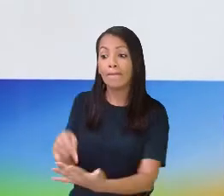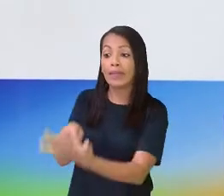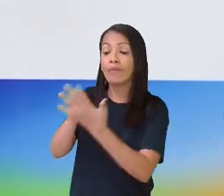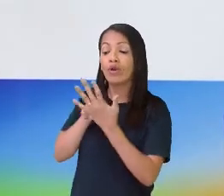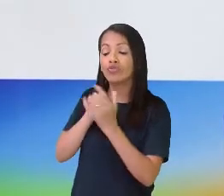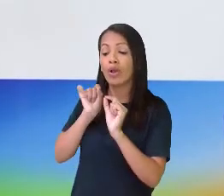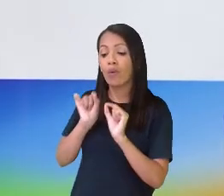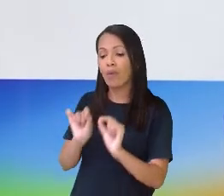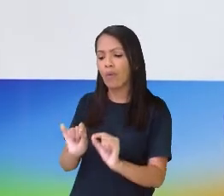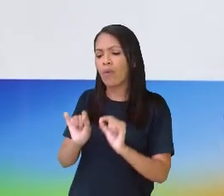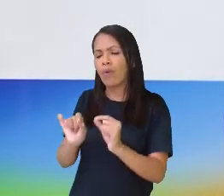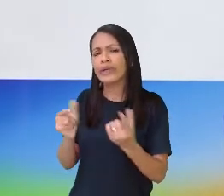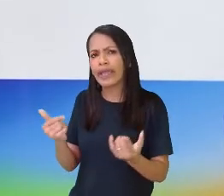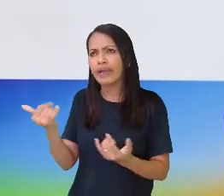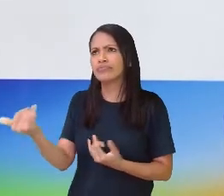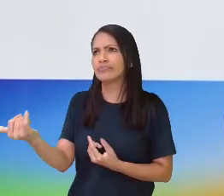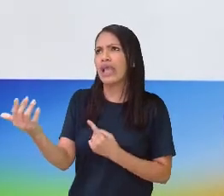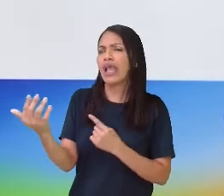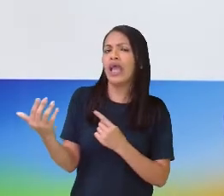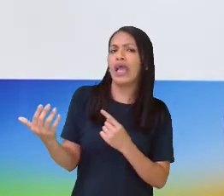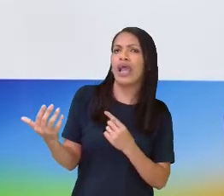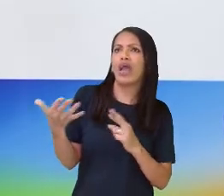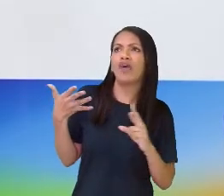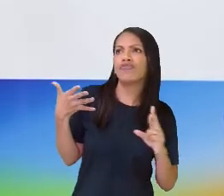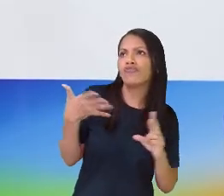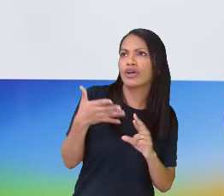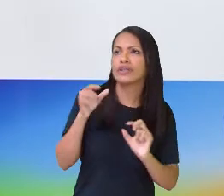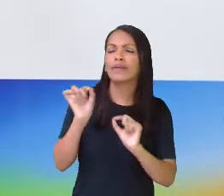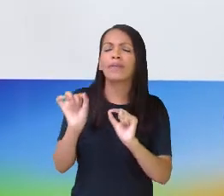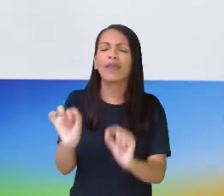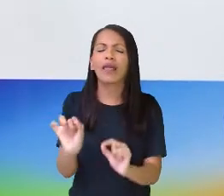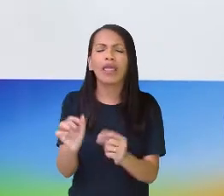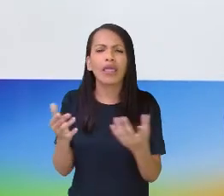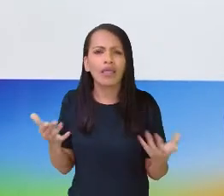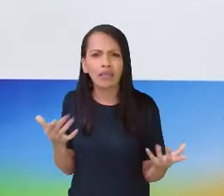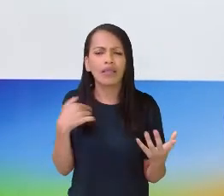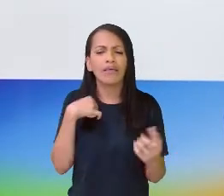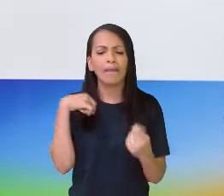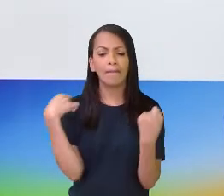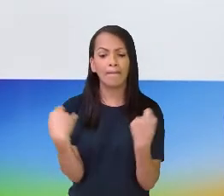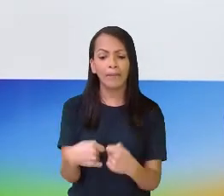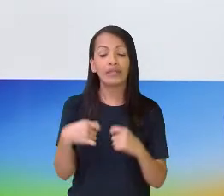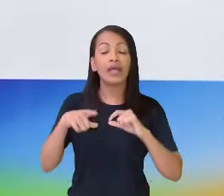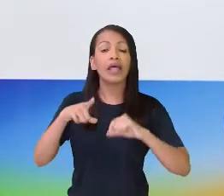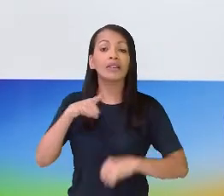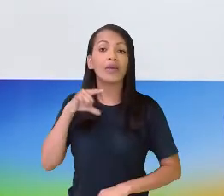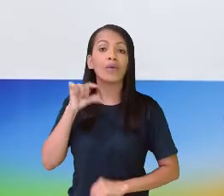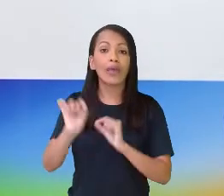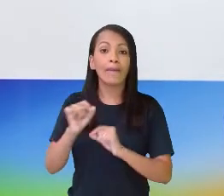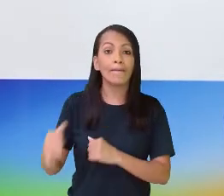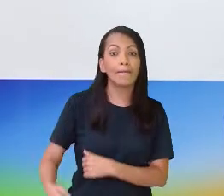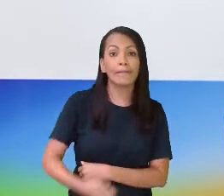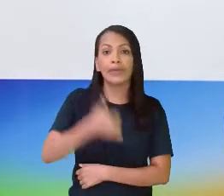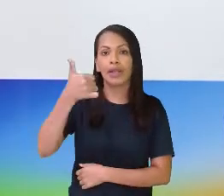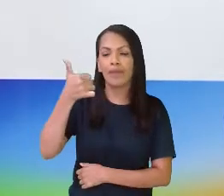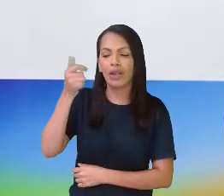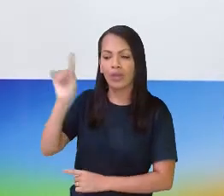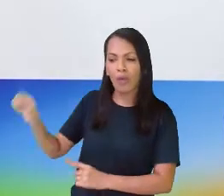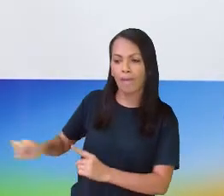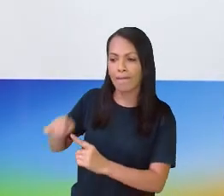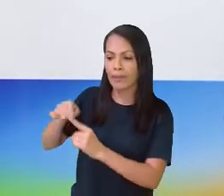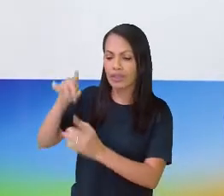indicativos, ela vai me dar referências para quê? Né? Então, ela precisa ter um objetivo de verdade que